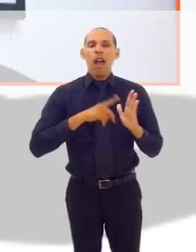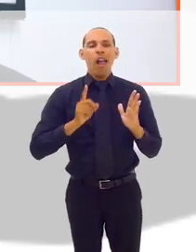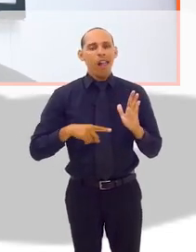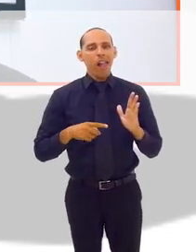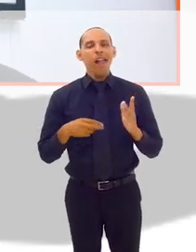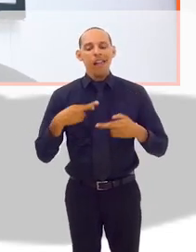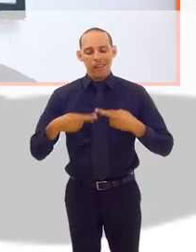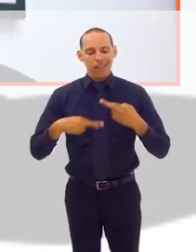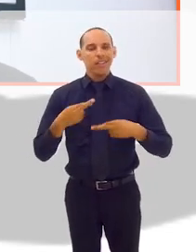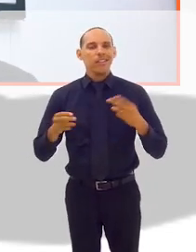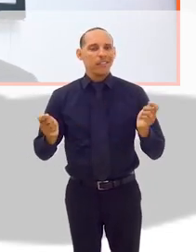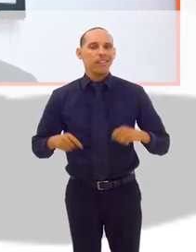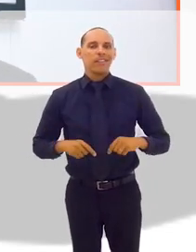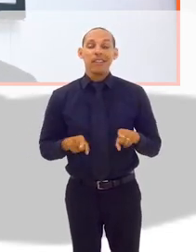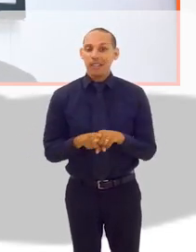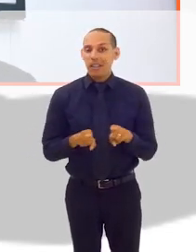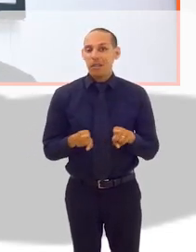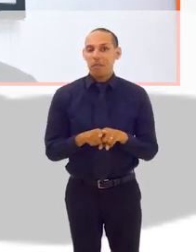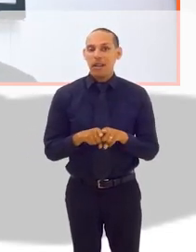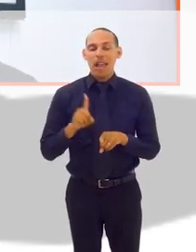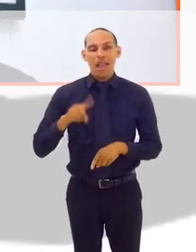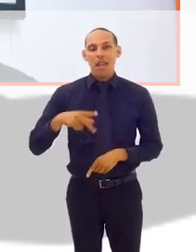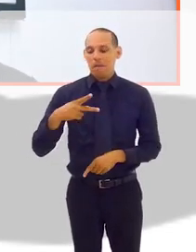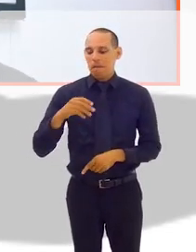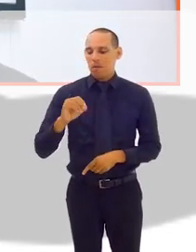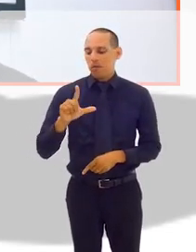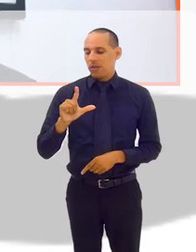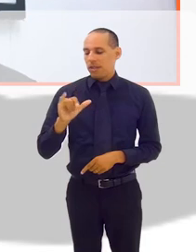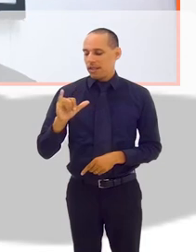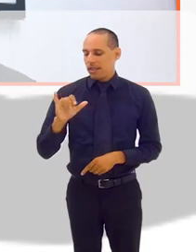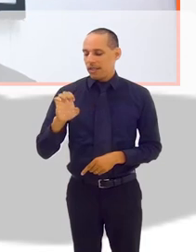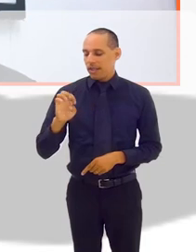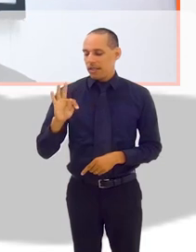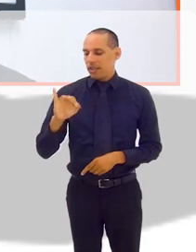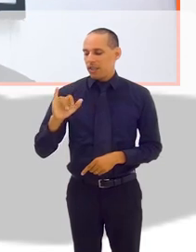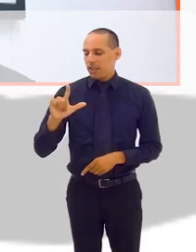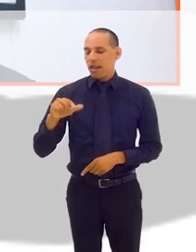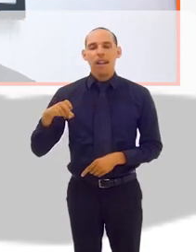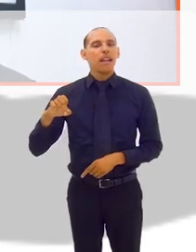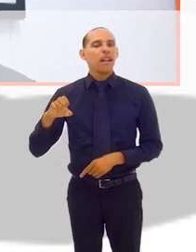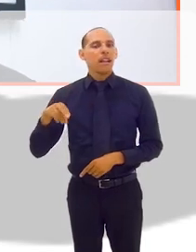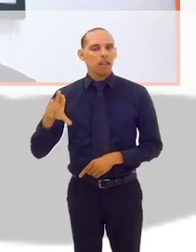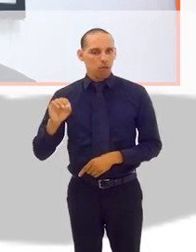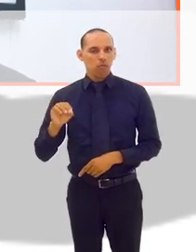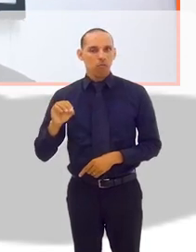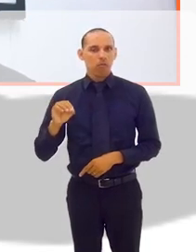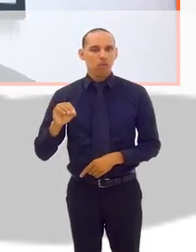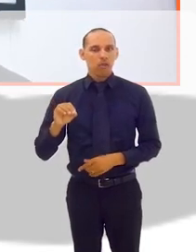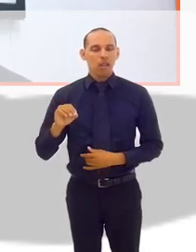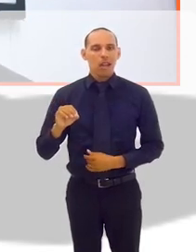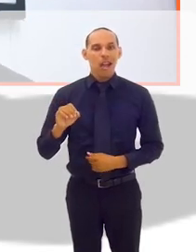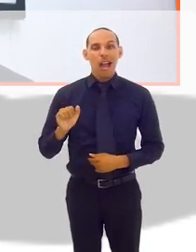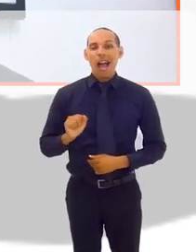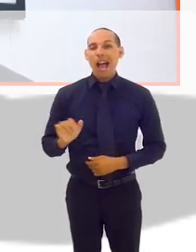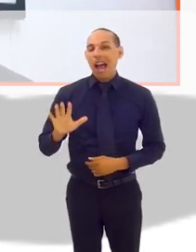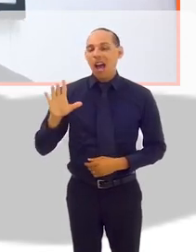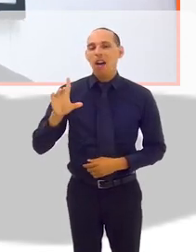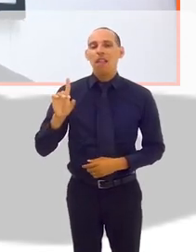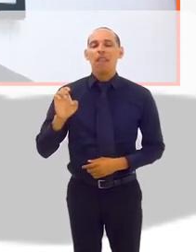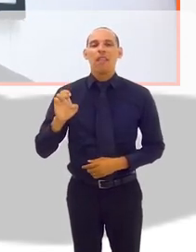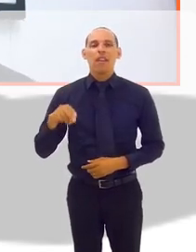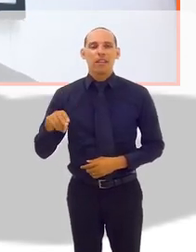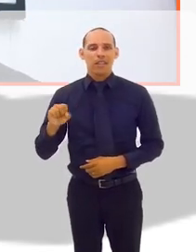reciclável e que esse material ele é o polietileno de alta densidade, que é um dos plásticos mais caros